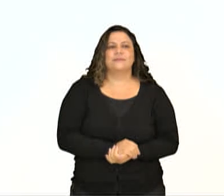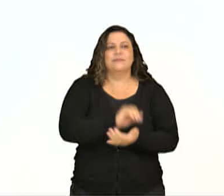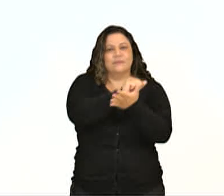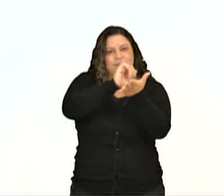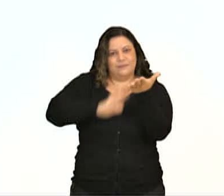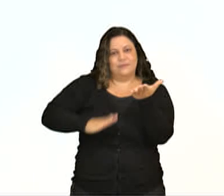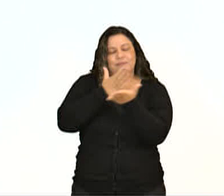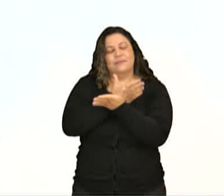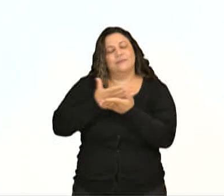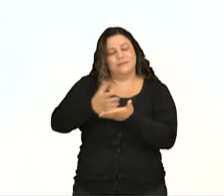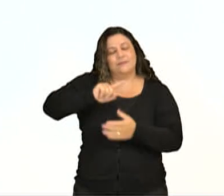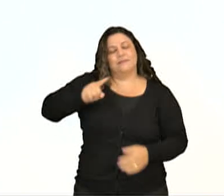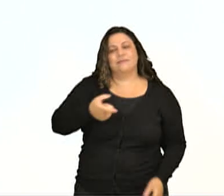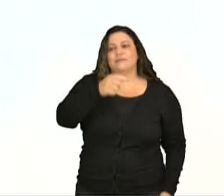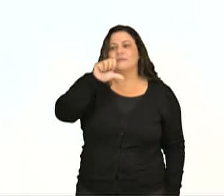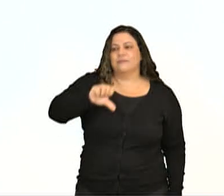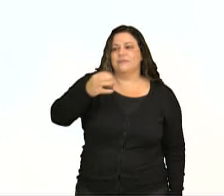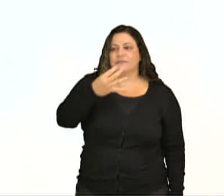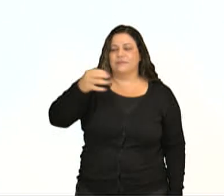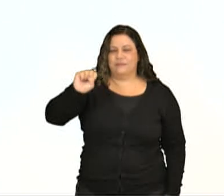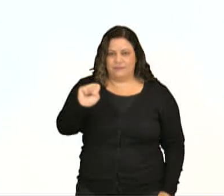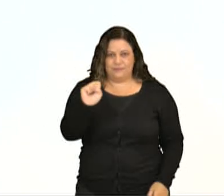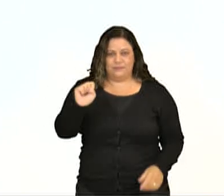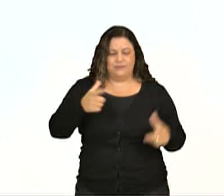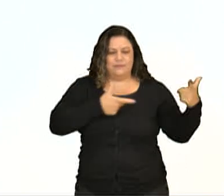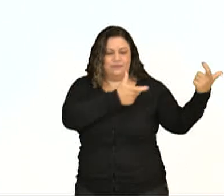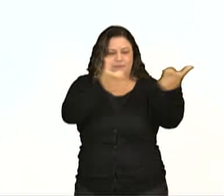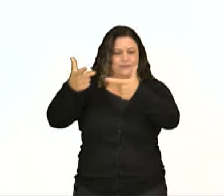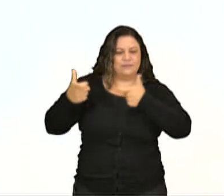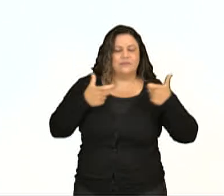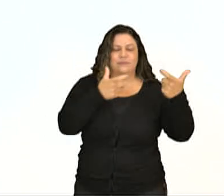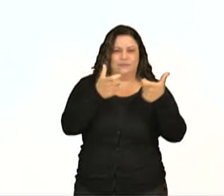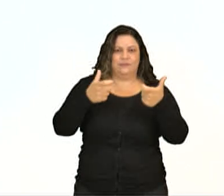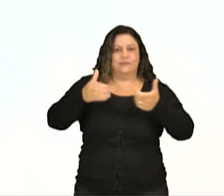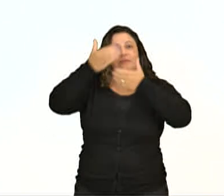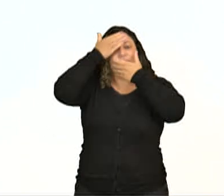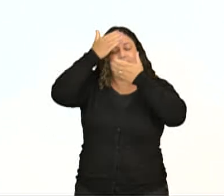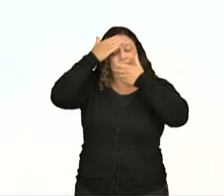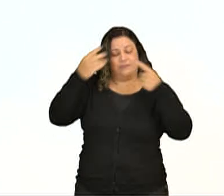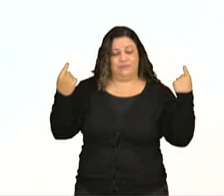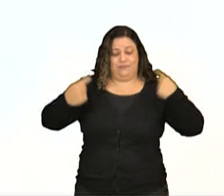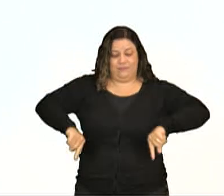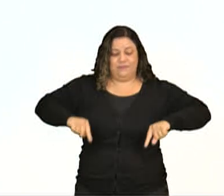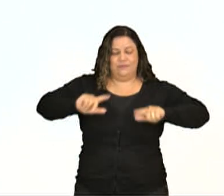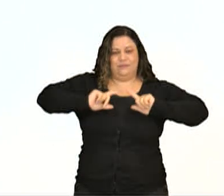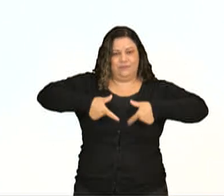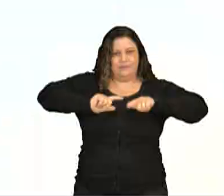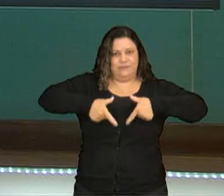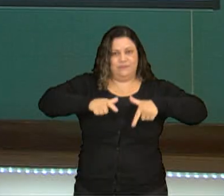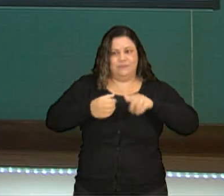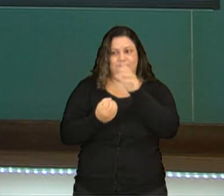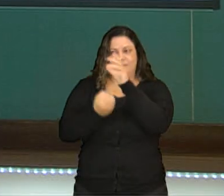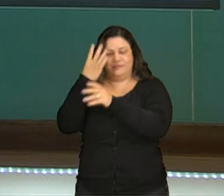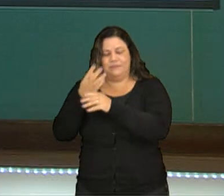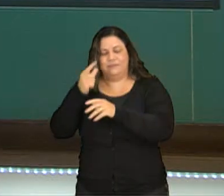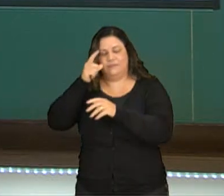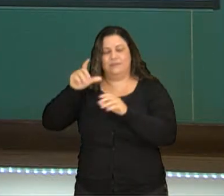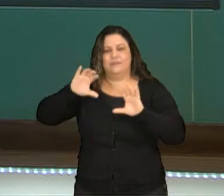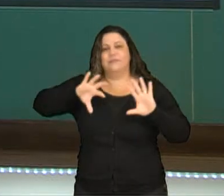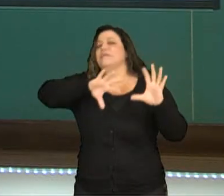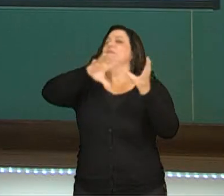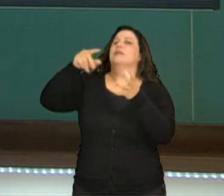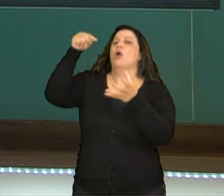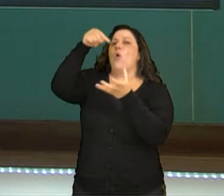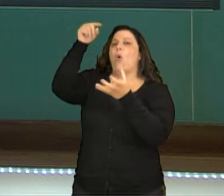em 1948, o conflito palestino-israelense, constituído aí no Oriente Médio, ele constituiu o que se chama